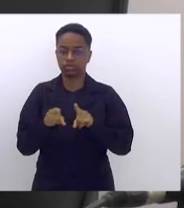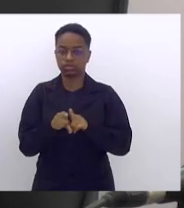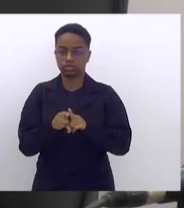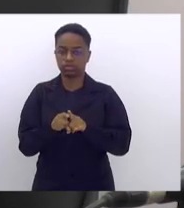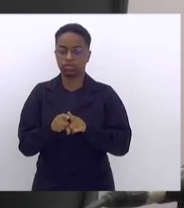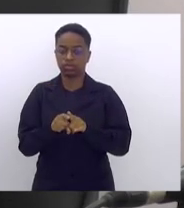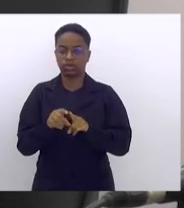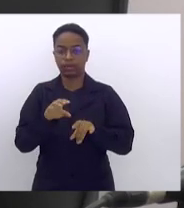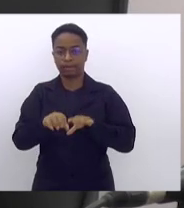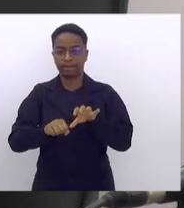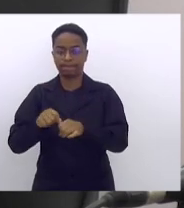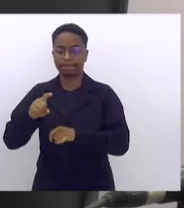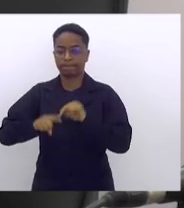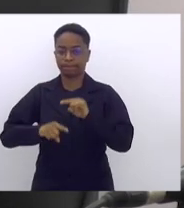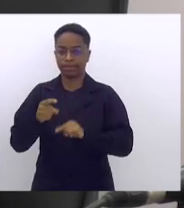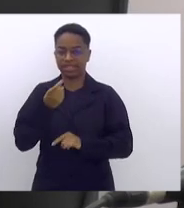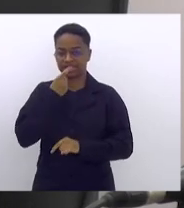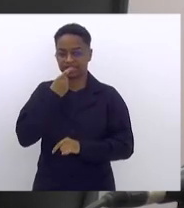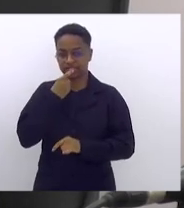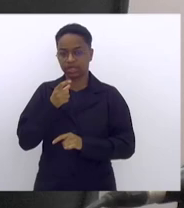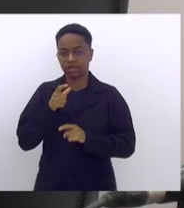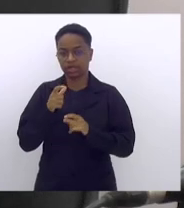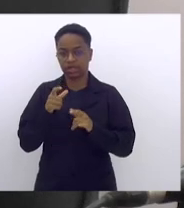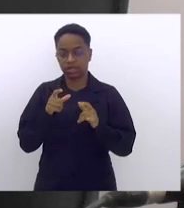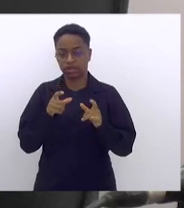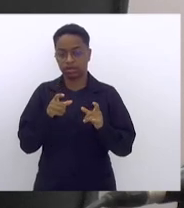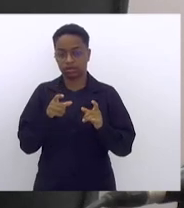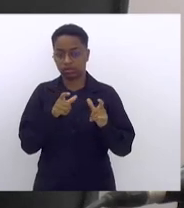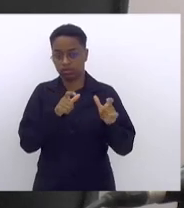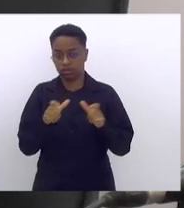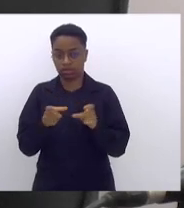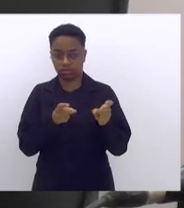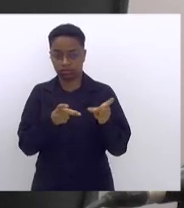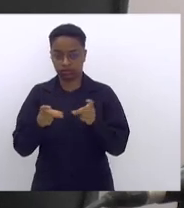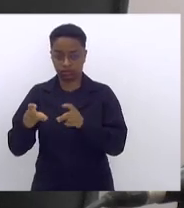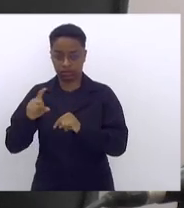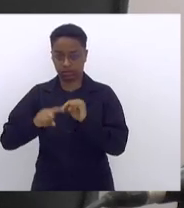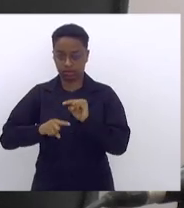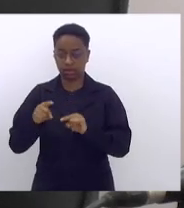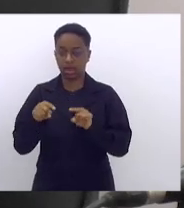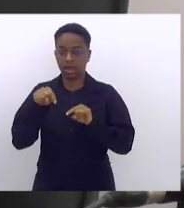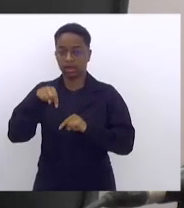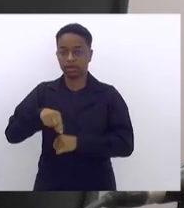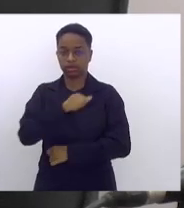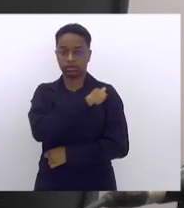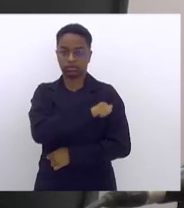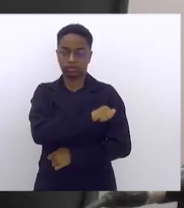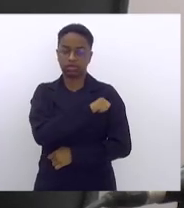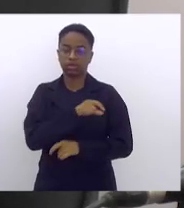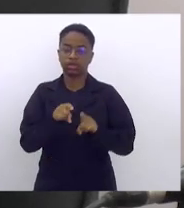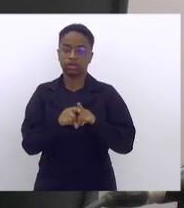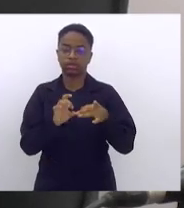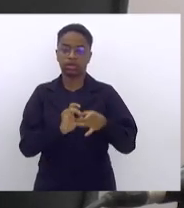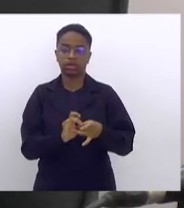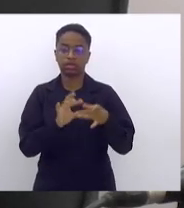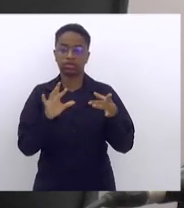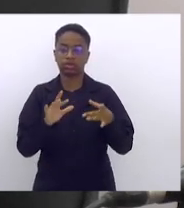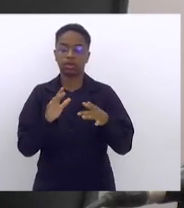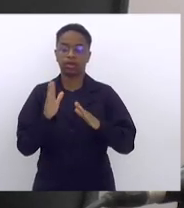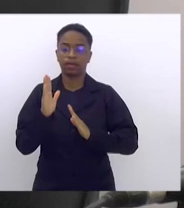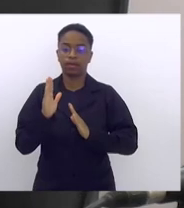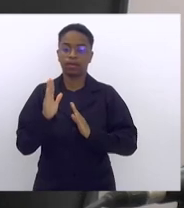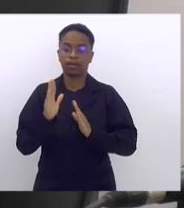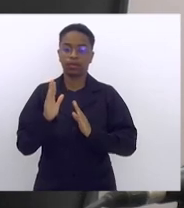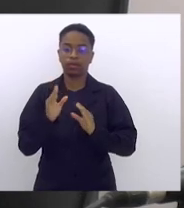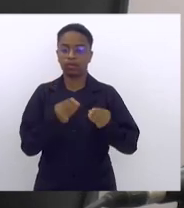de sacolas plásticas em estabelecimentos comerciais localizados no estado do Rio de Janeiro, como forma de colocá-las à disposição do ciclo de